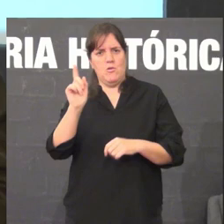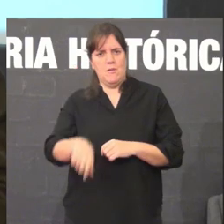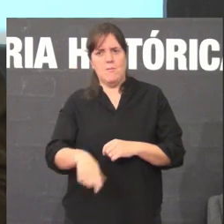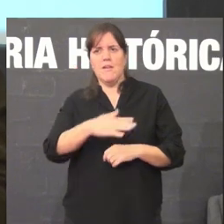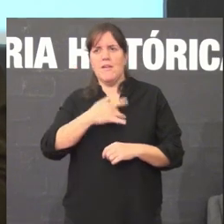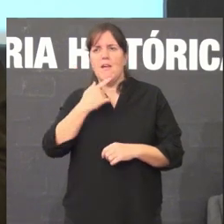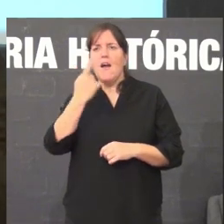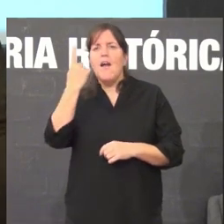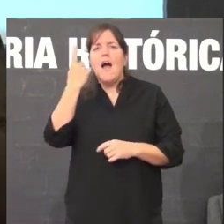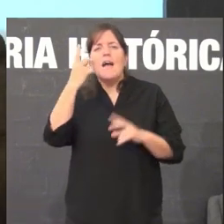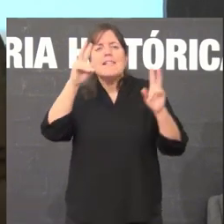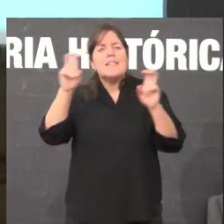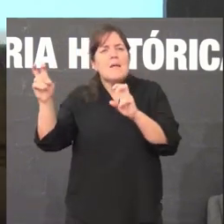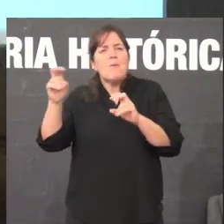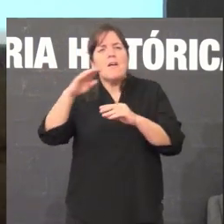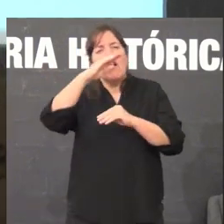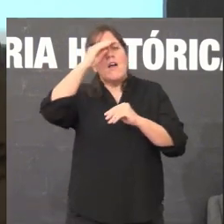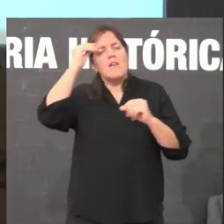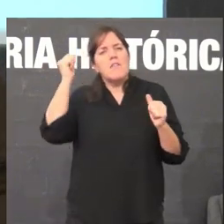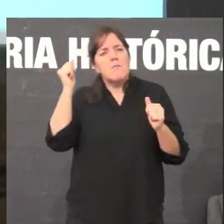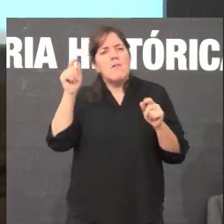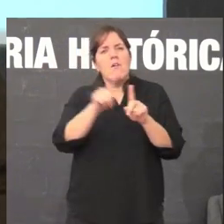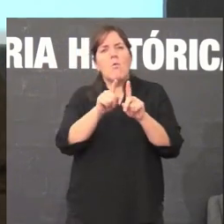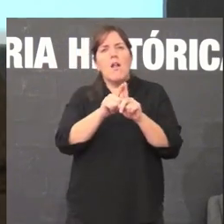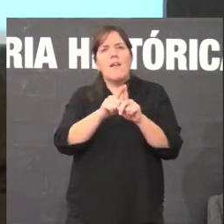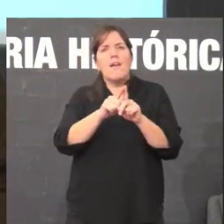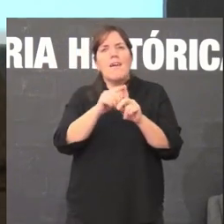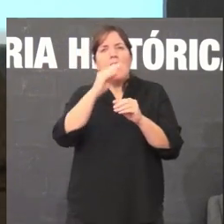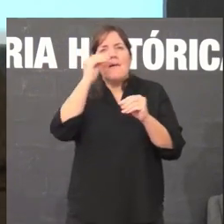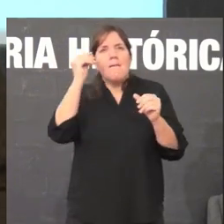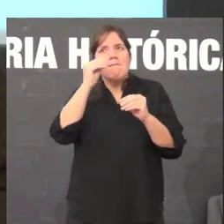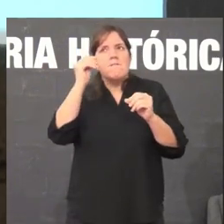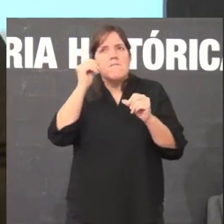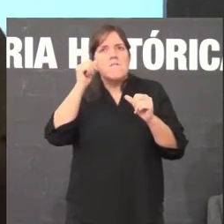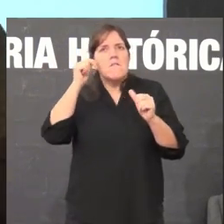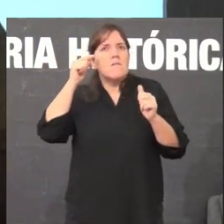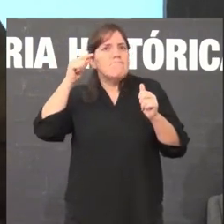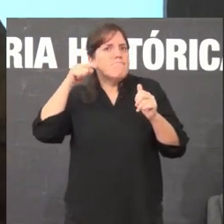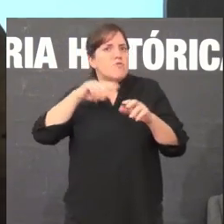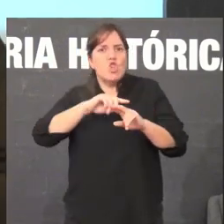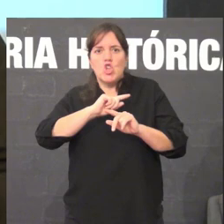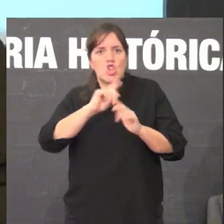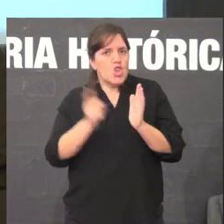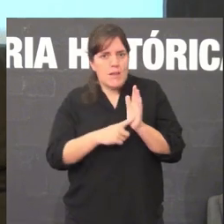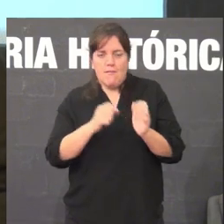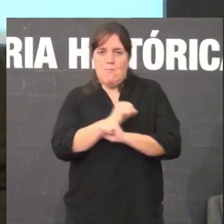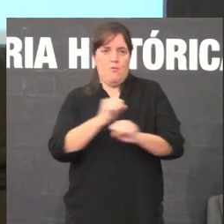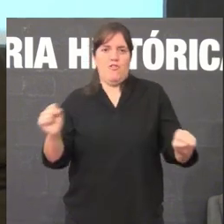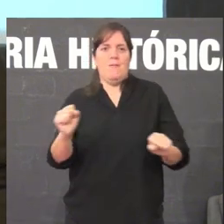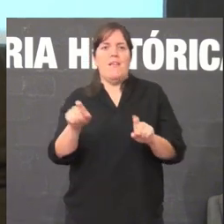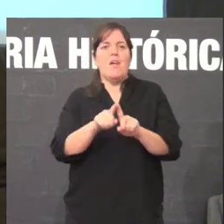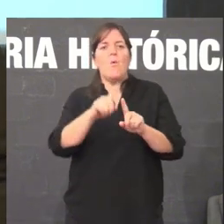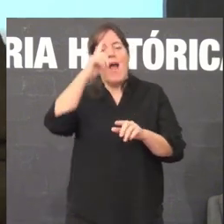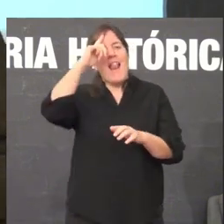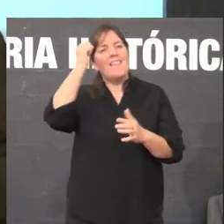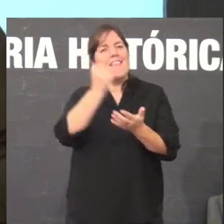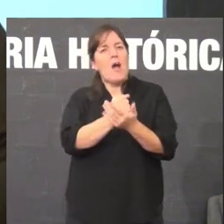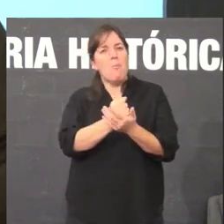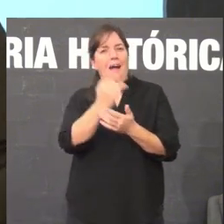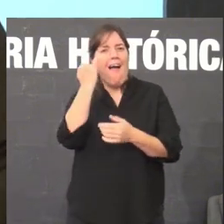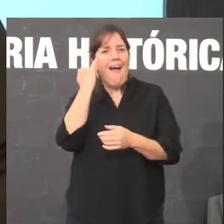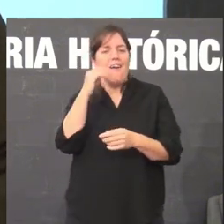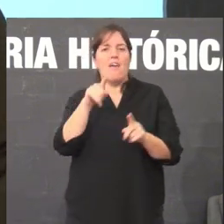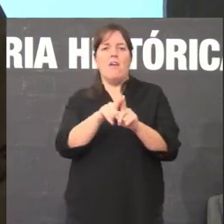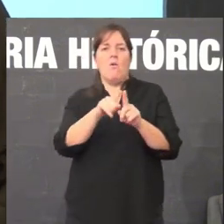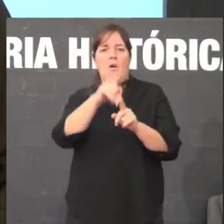Hai esquecementos que non se deixan esquecer. Son as lembranzas traumáticas que, por moito que